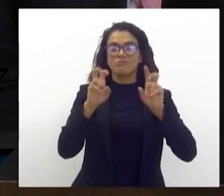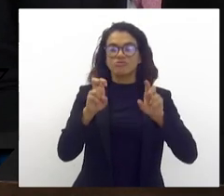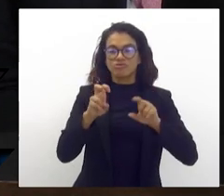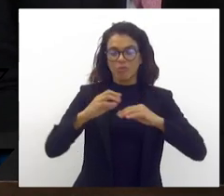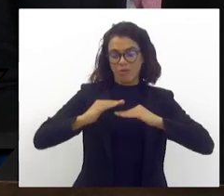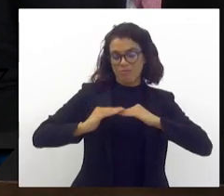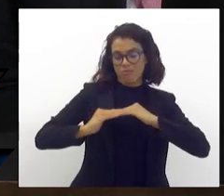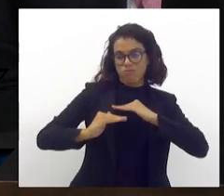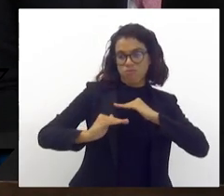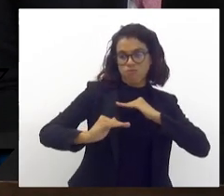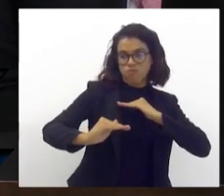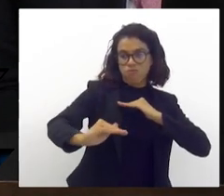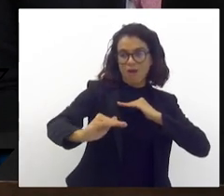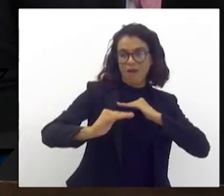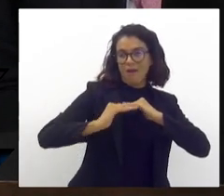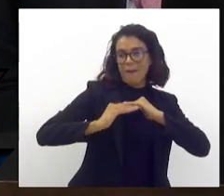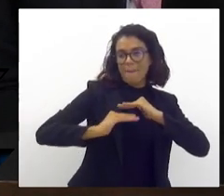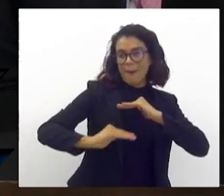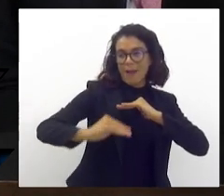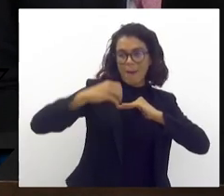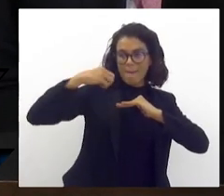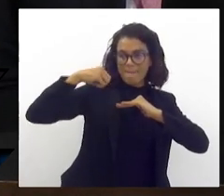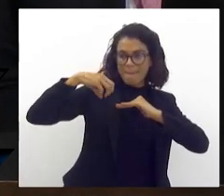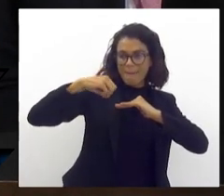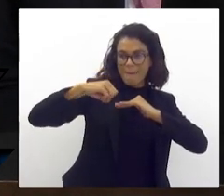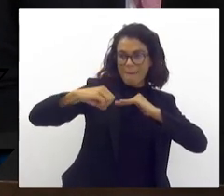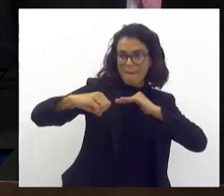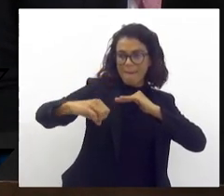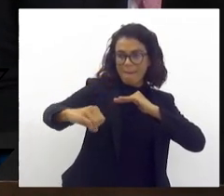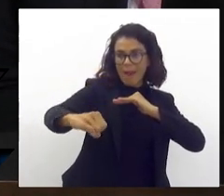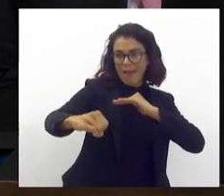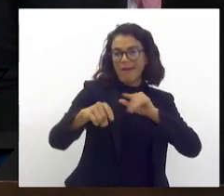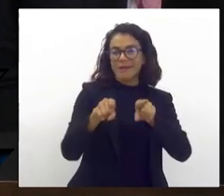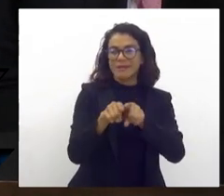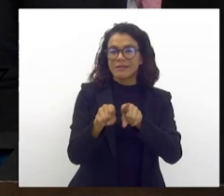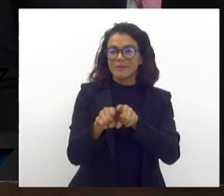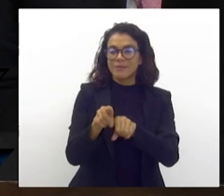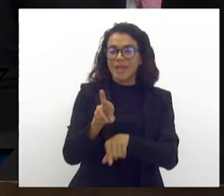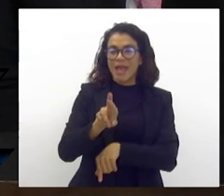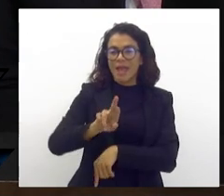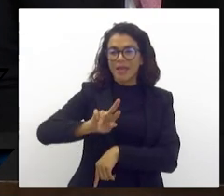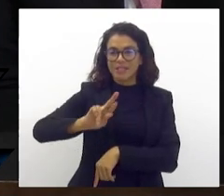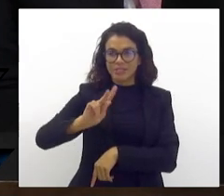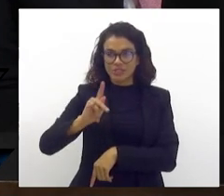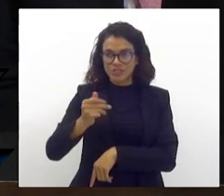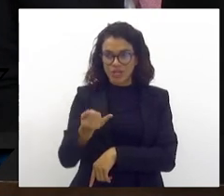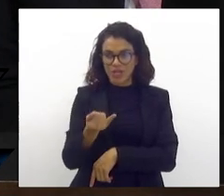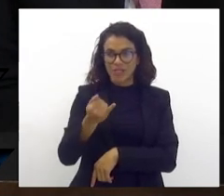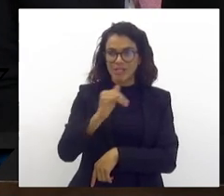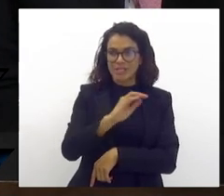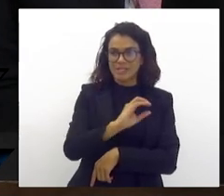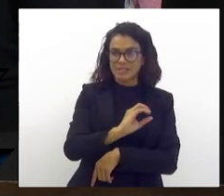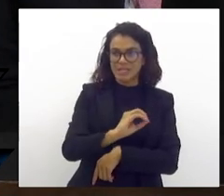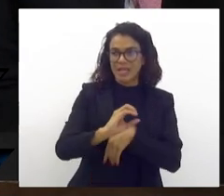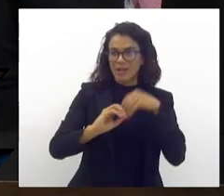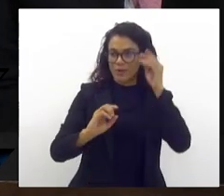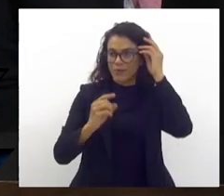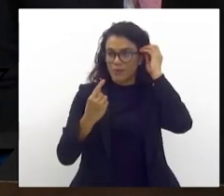recapeamento, revitalização, iluminação e demarcação da RJ-071,